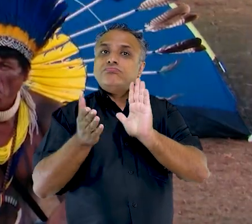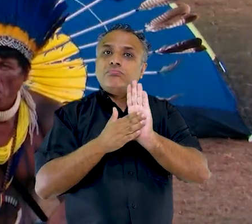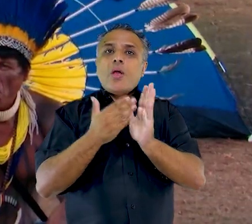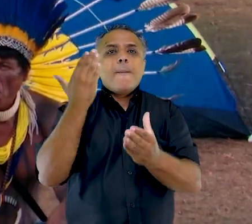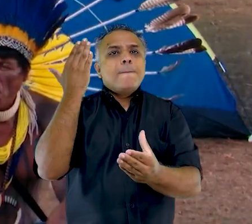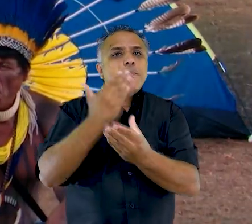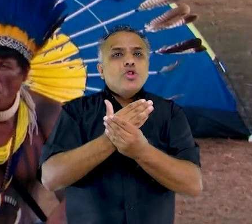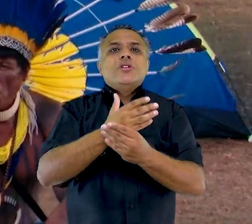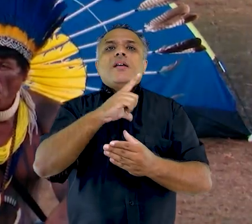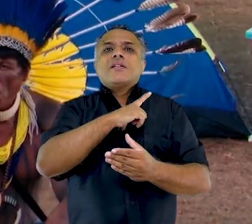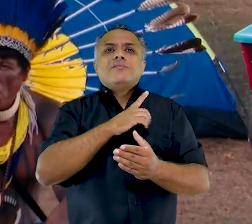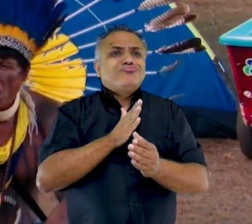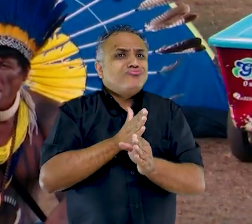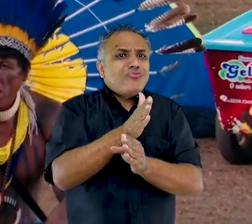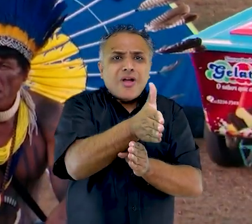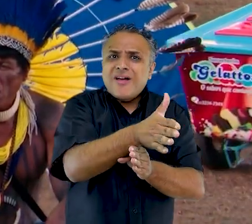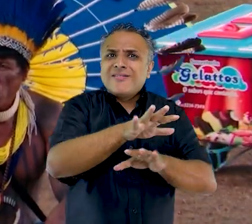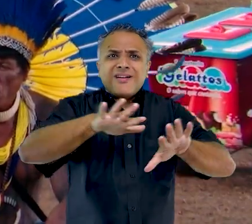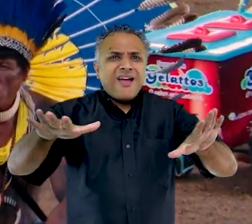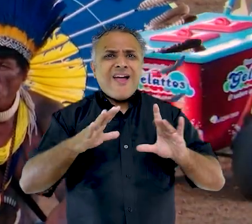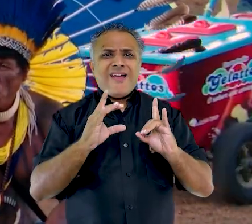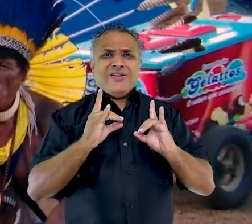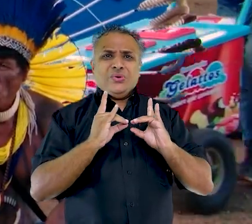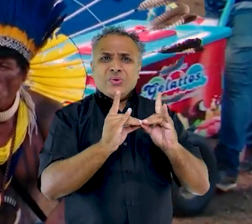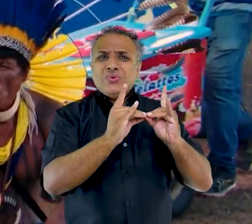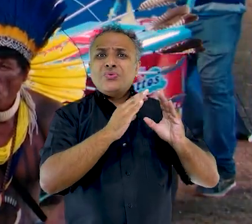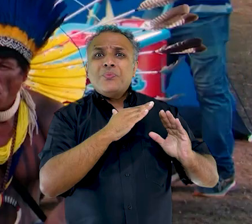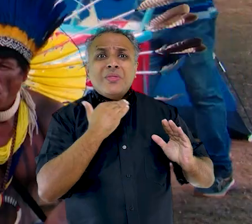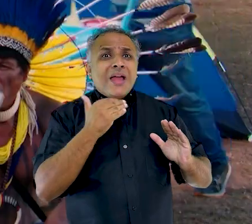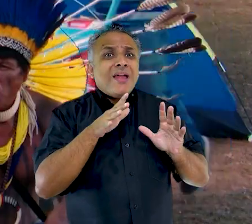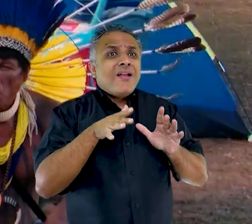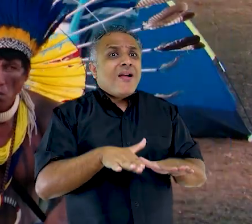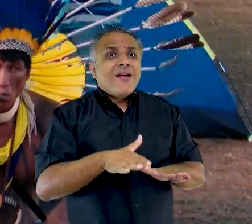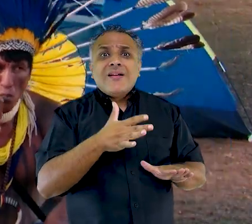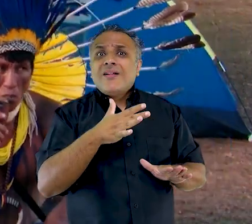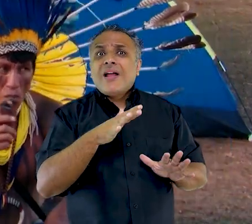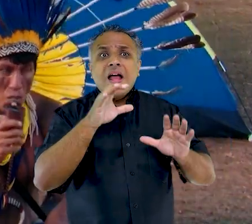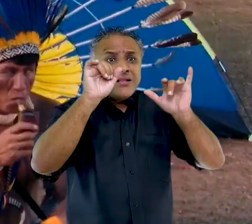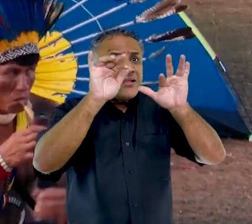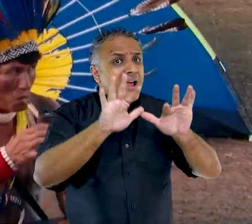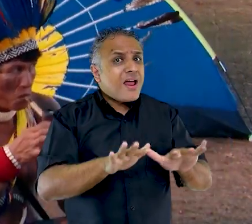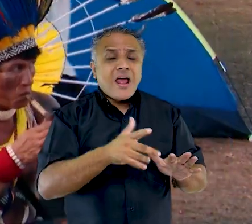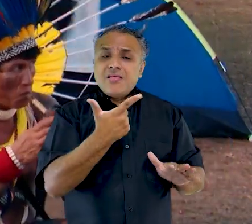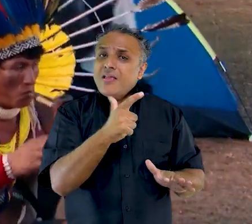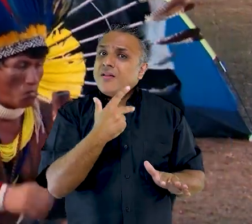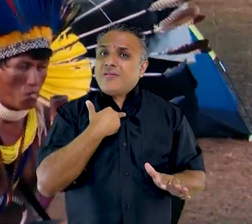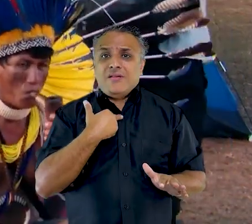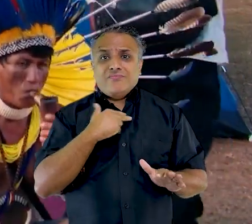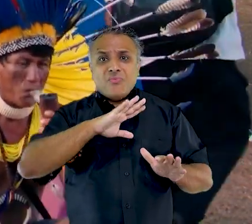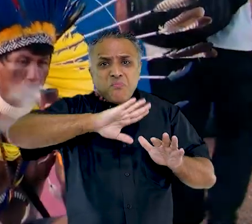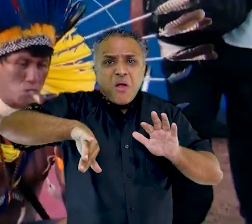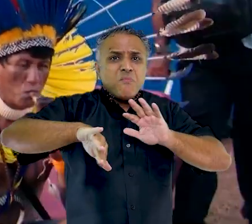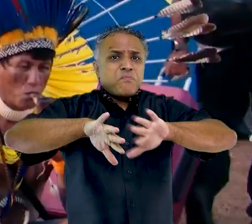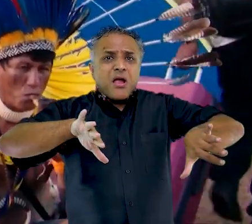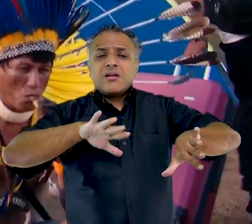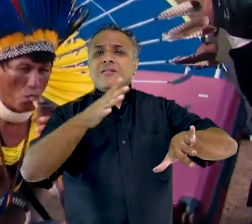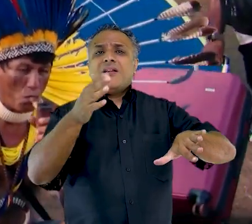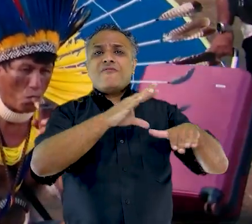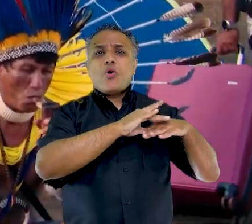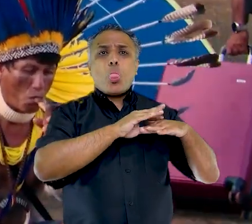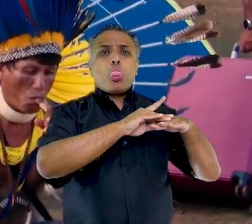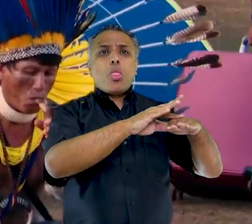cruzou comunidades, sobrepondo cemitérios e locais sagrados. Além disso, o contato forçado com os não indígenas levou doenças que